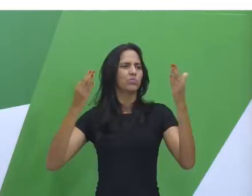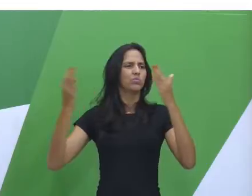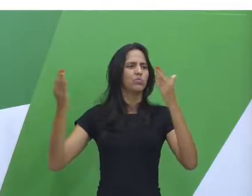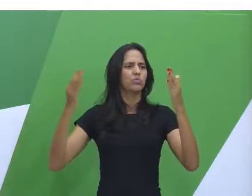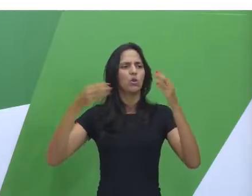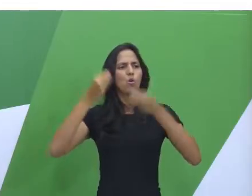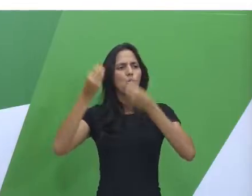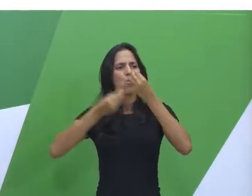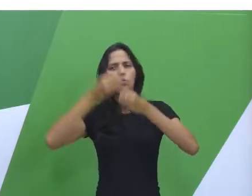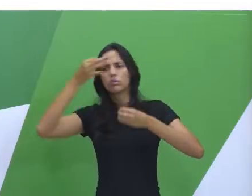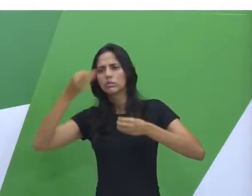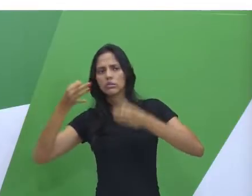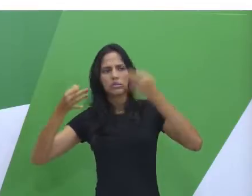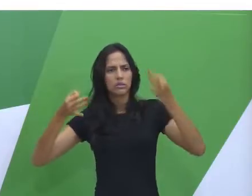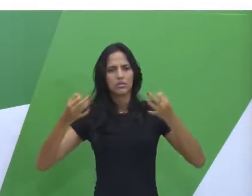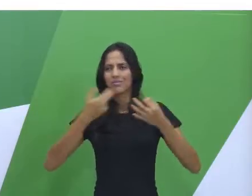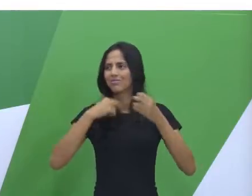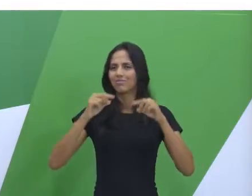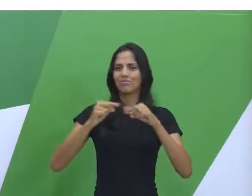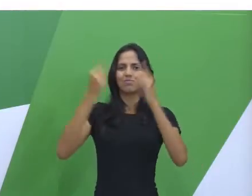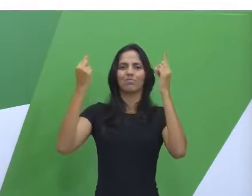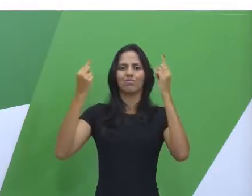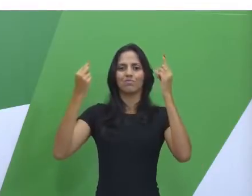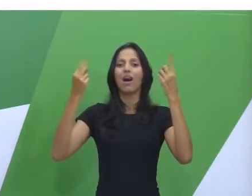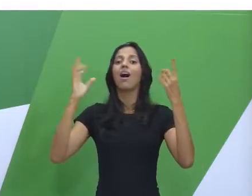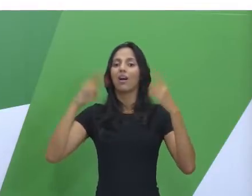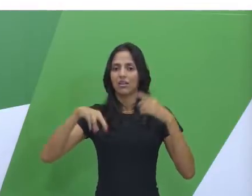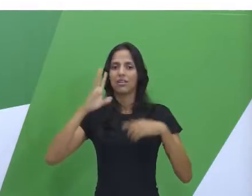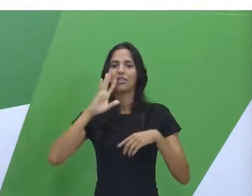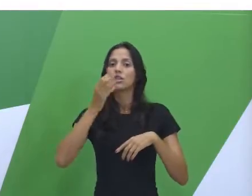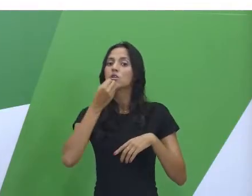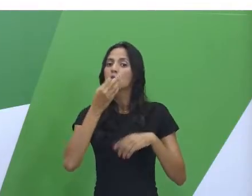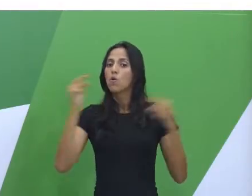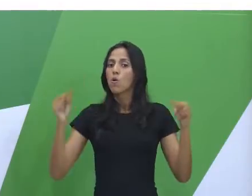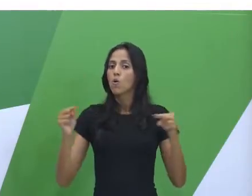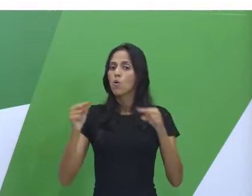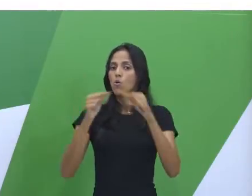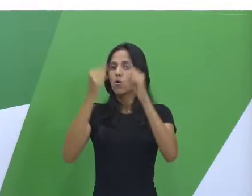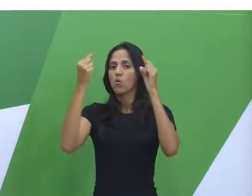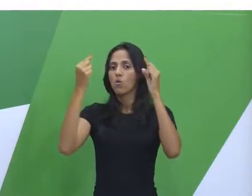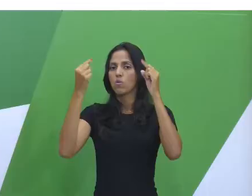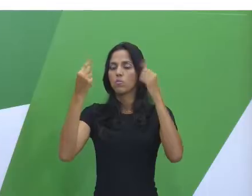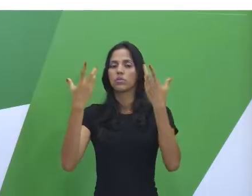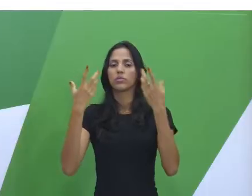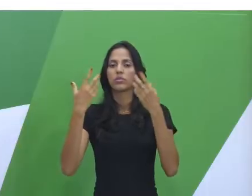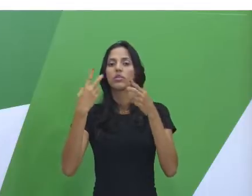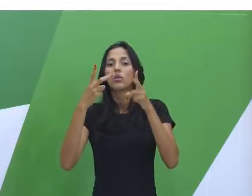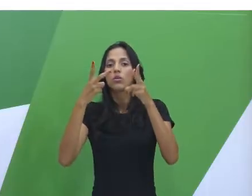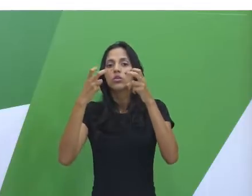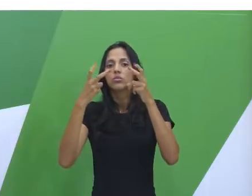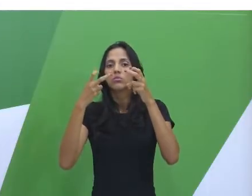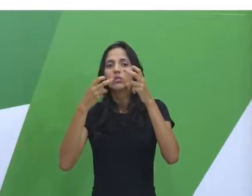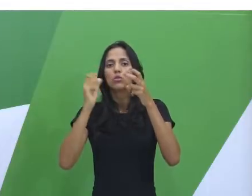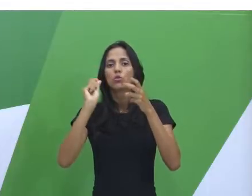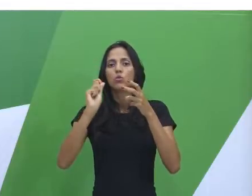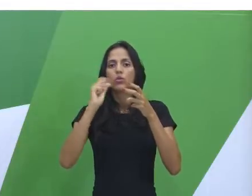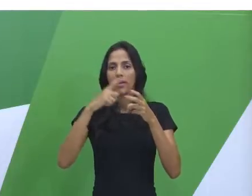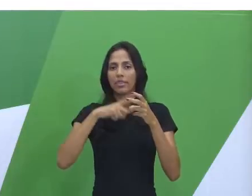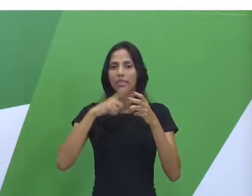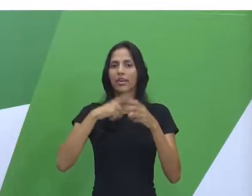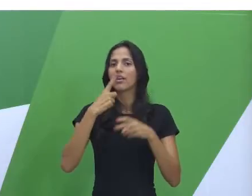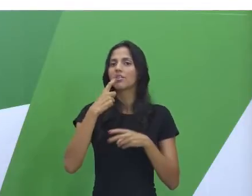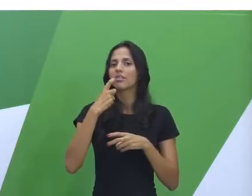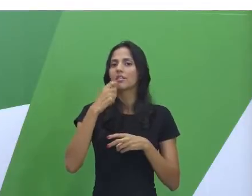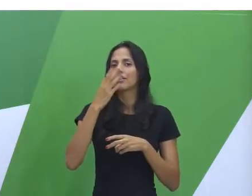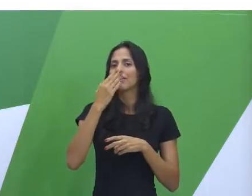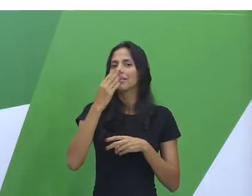determinar alguma estrutura lógica que coubesse naquela observação. Então aí nós temos em vermelho,